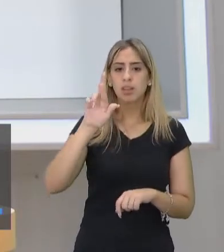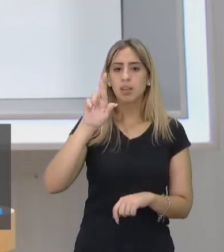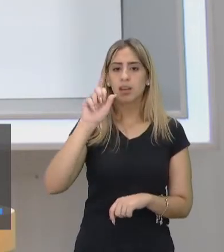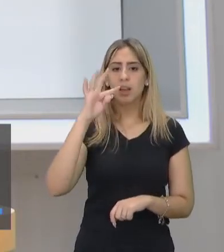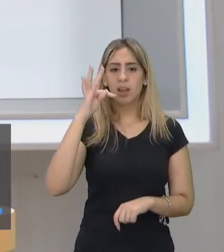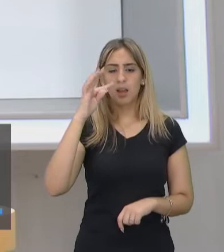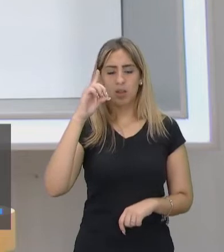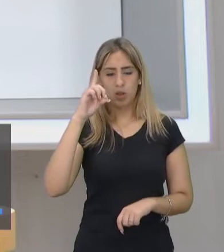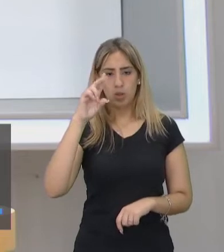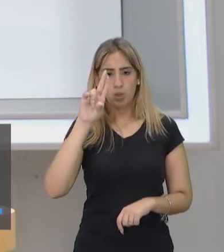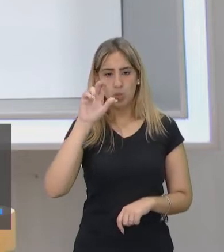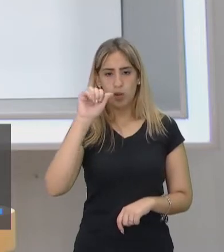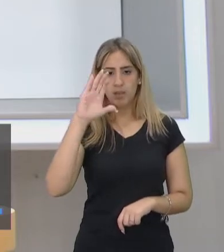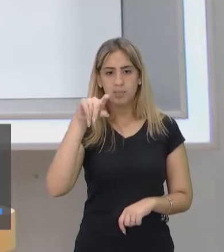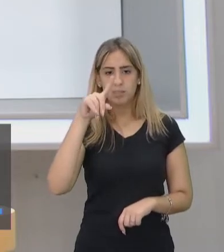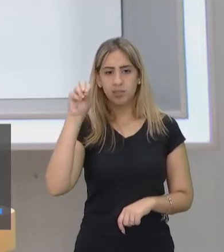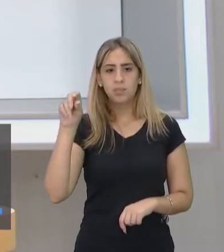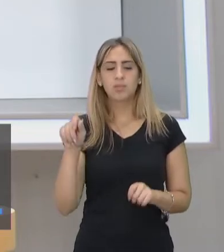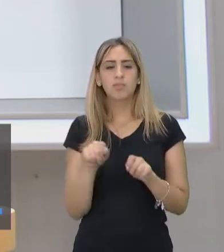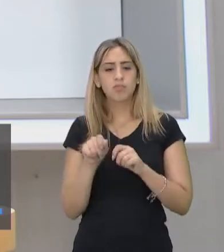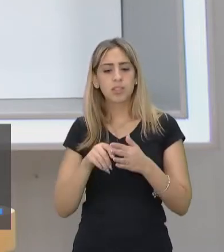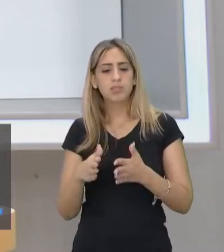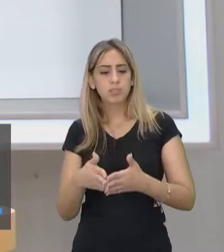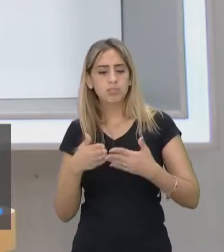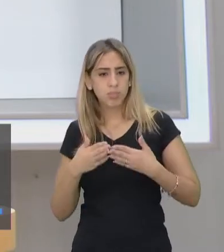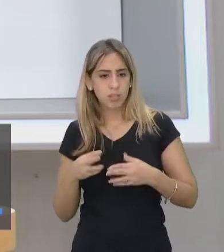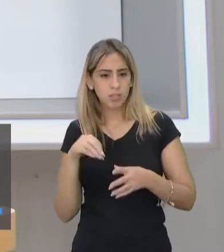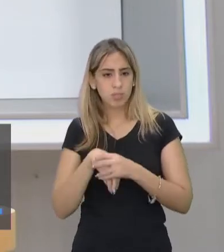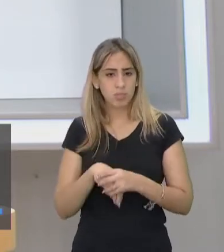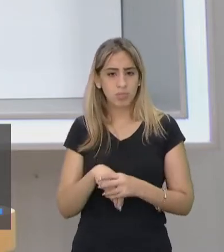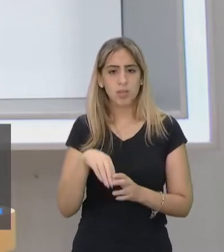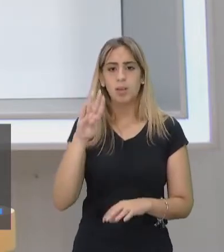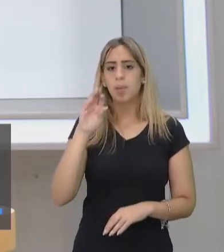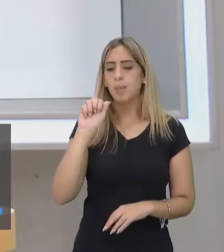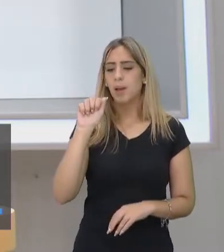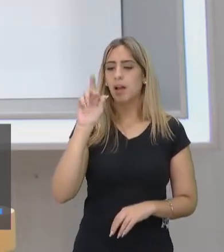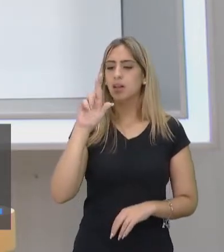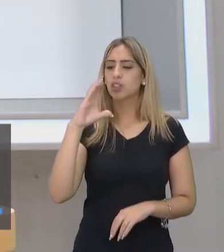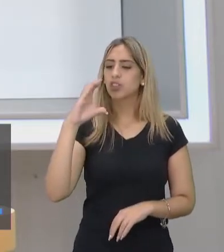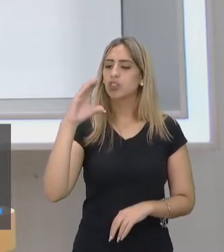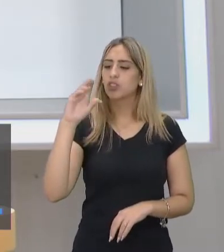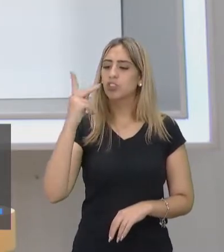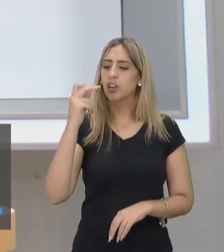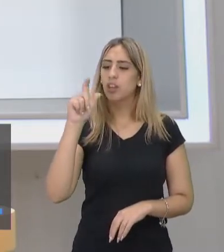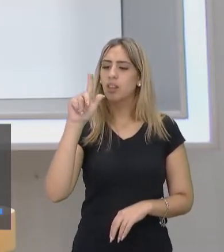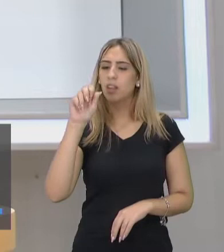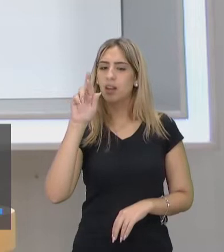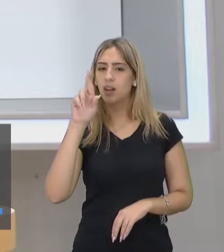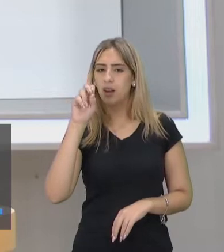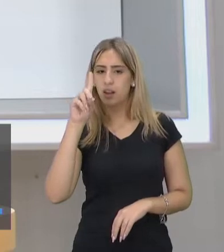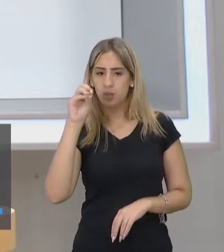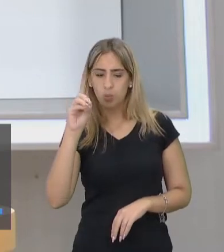licenciatura, eu fiz o bacharel, né, ali naquela época em que eram uns 4 anos e você fazia os